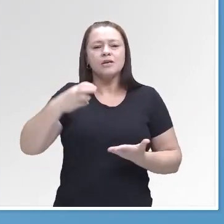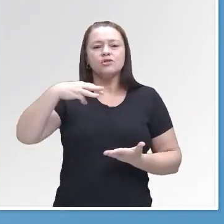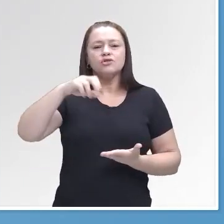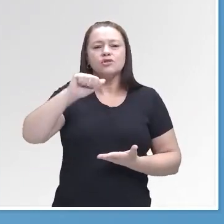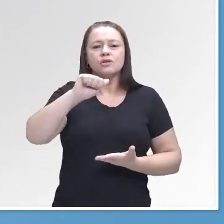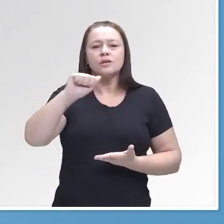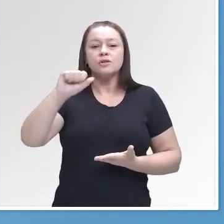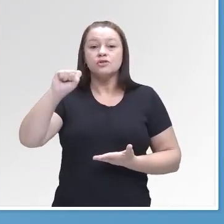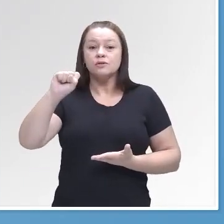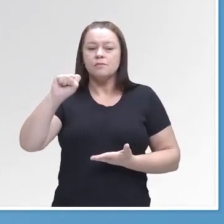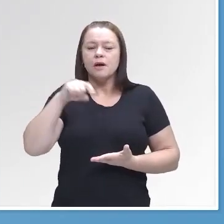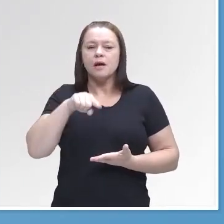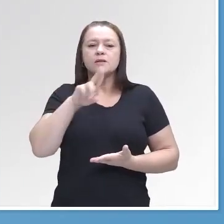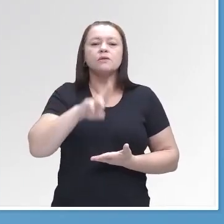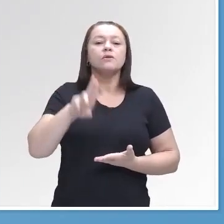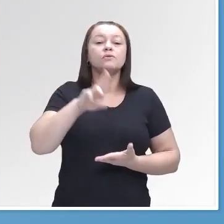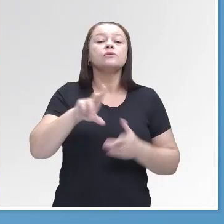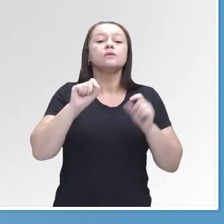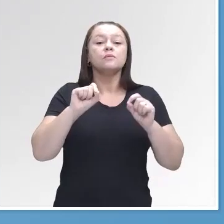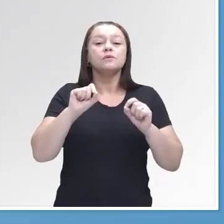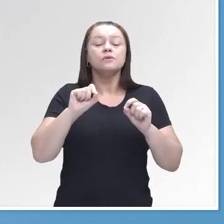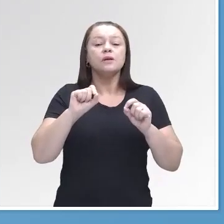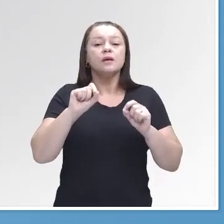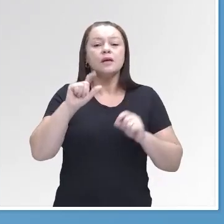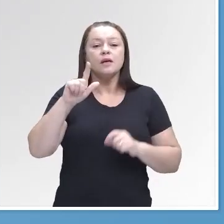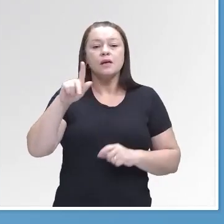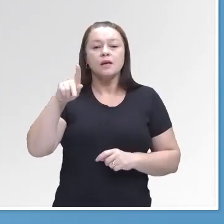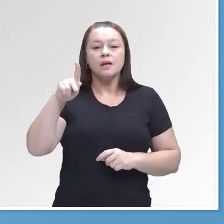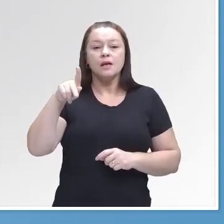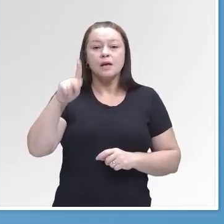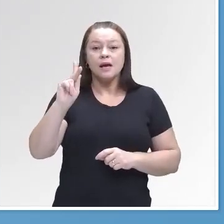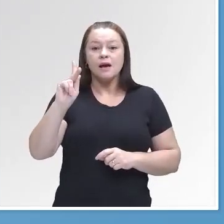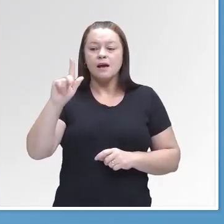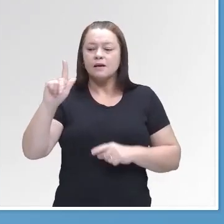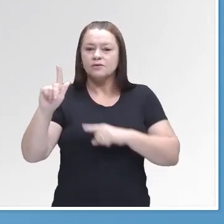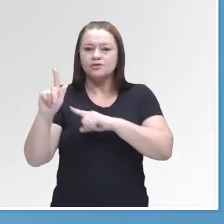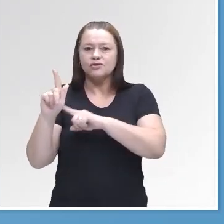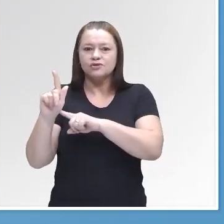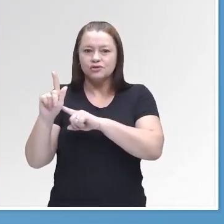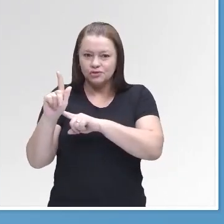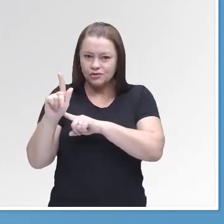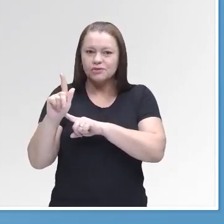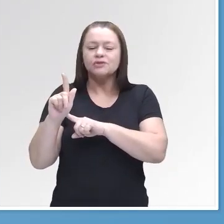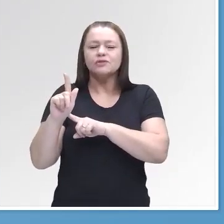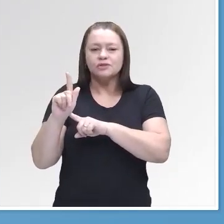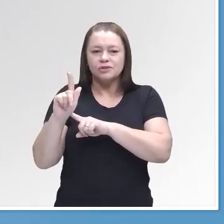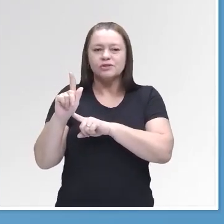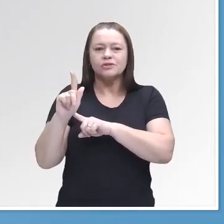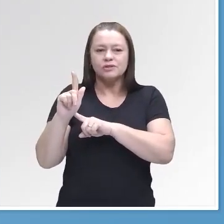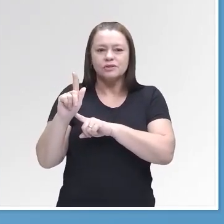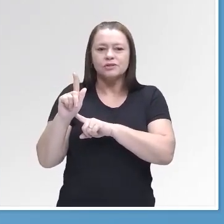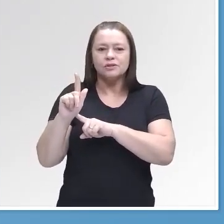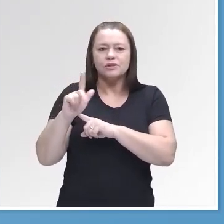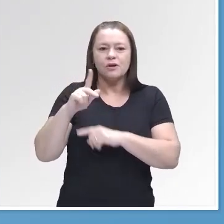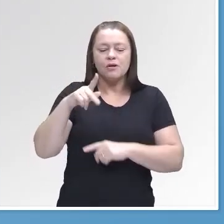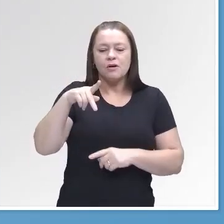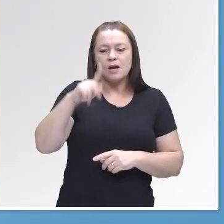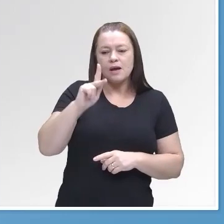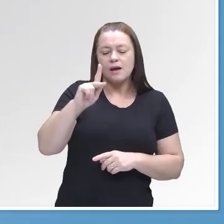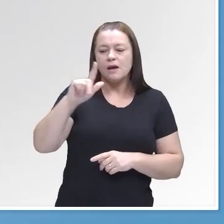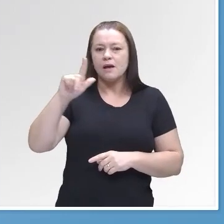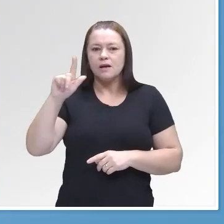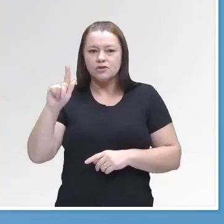massa. Utilizamos o quê? Quilograma. KG é a sigla, essas duas letrinhas.